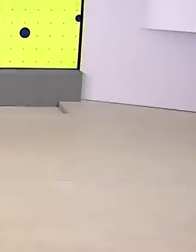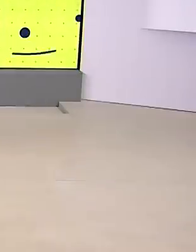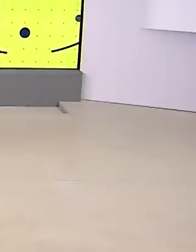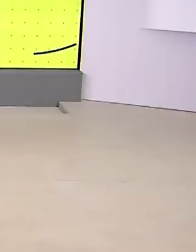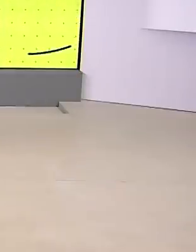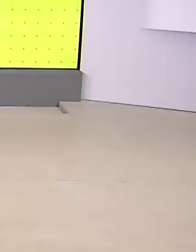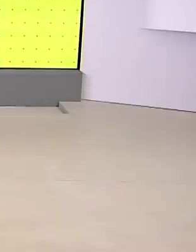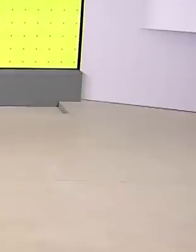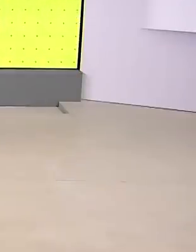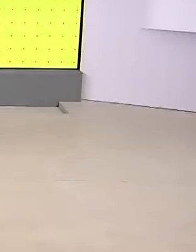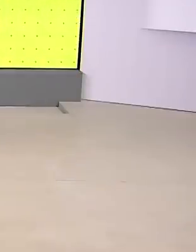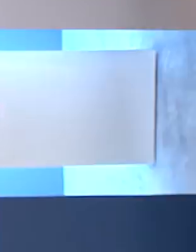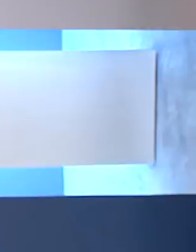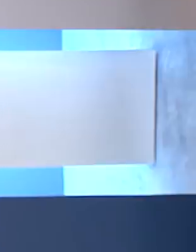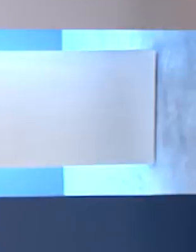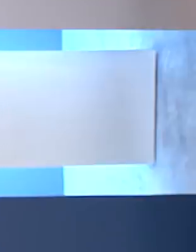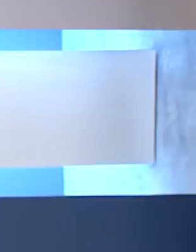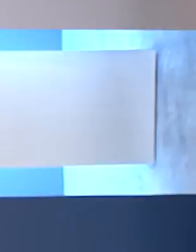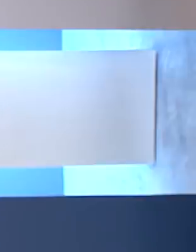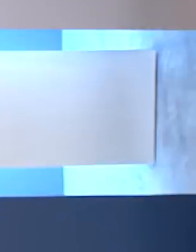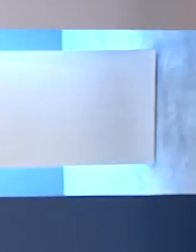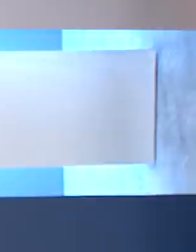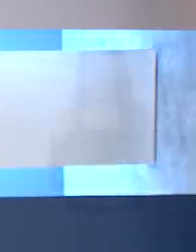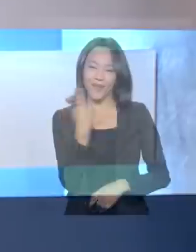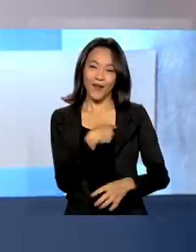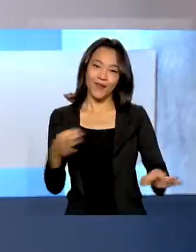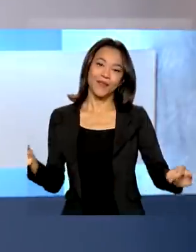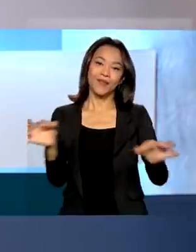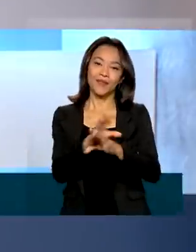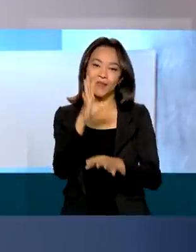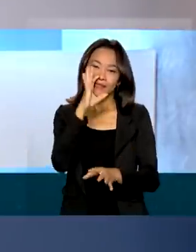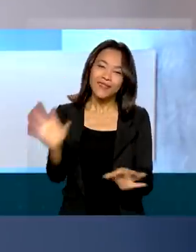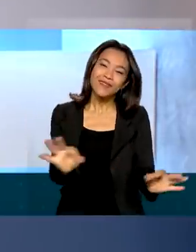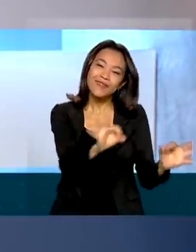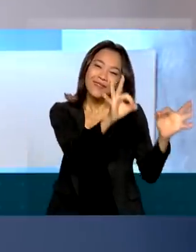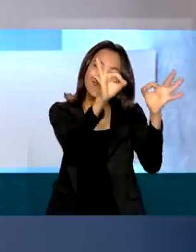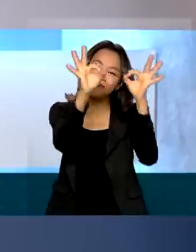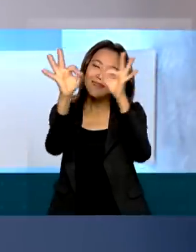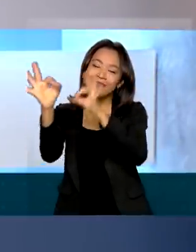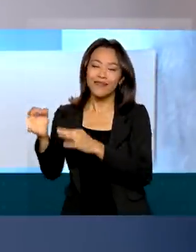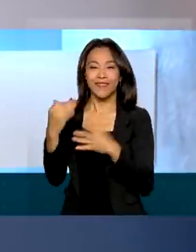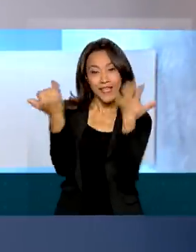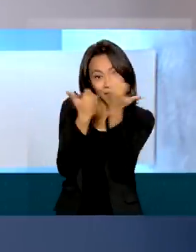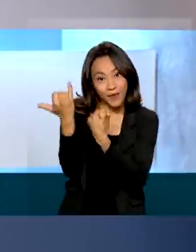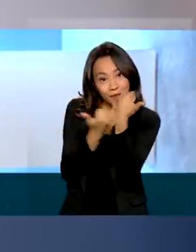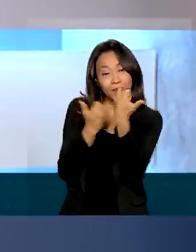primeira-dama Michele Bolsonaro. A gente fica por aqui, você acompanha todas as notícias do